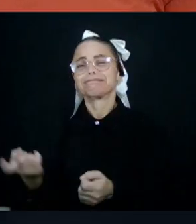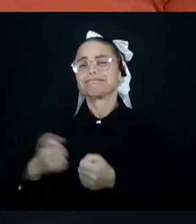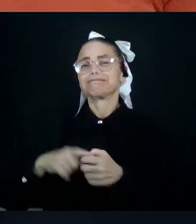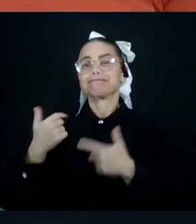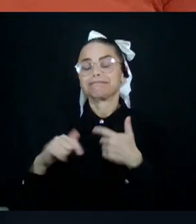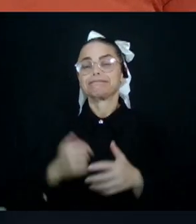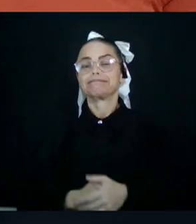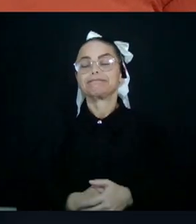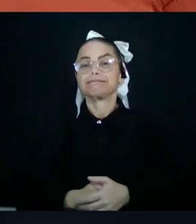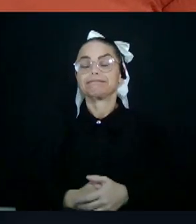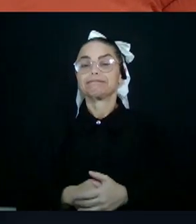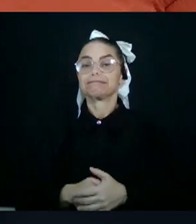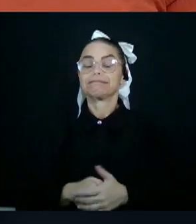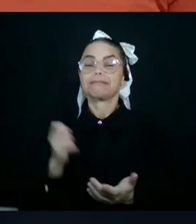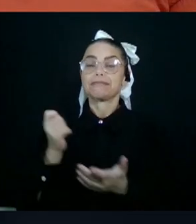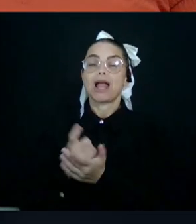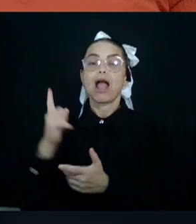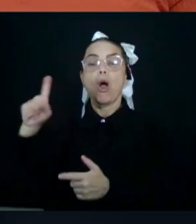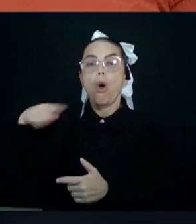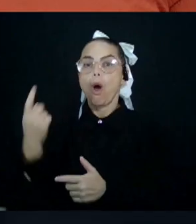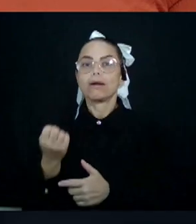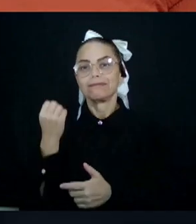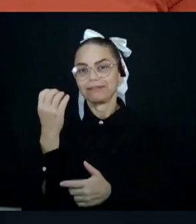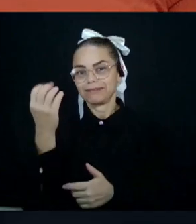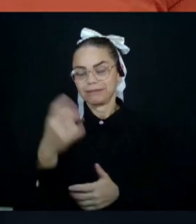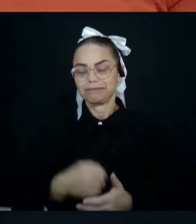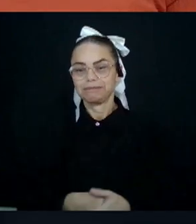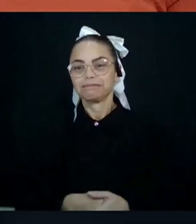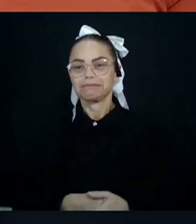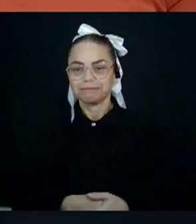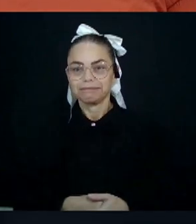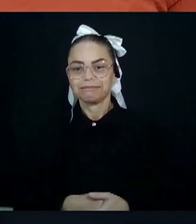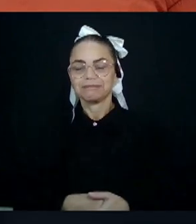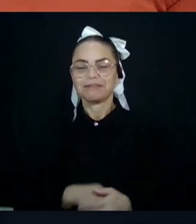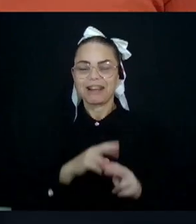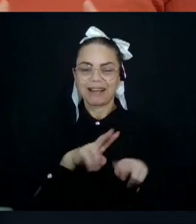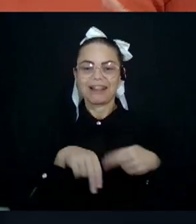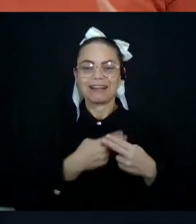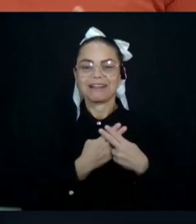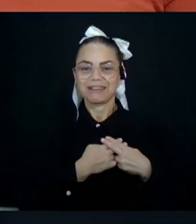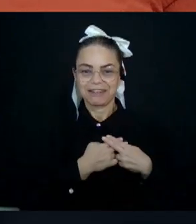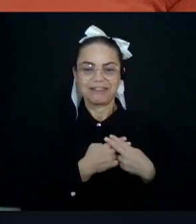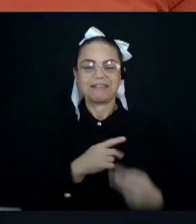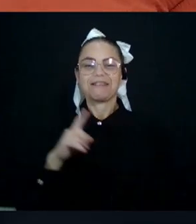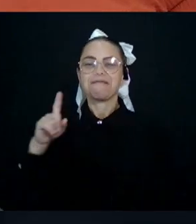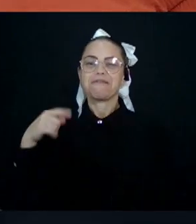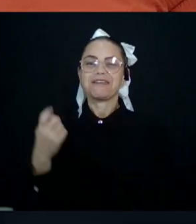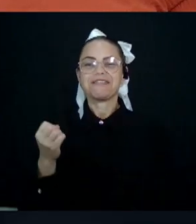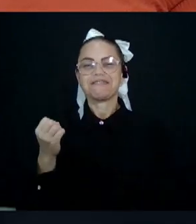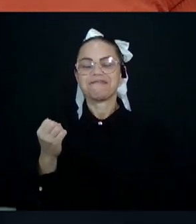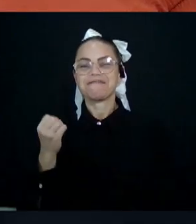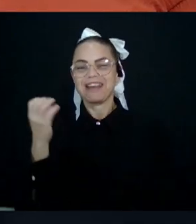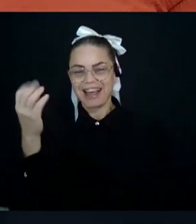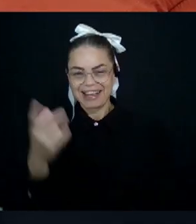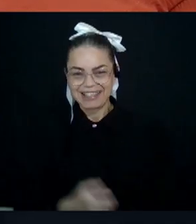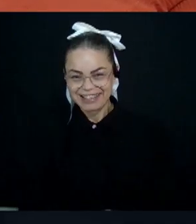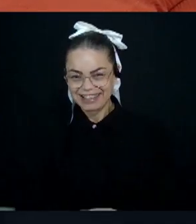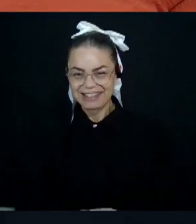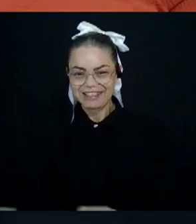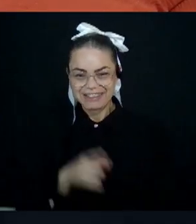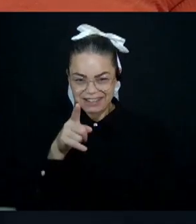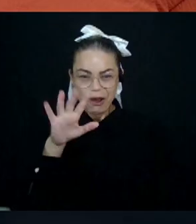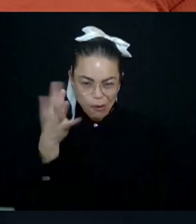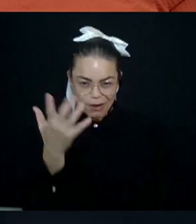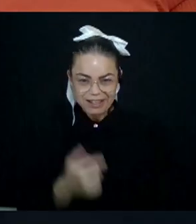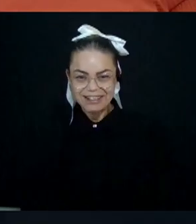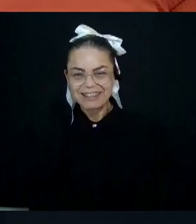outra viagem daqui a pouco, né? Mas esse luto pós-viagem já aconteceu contigo em algum momento? Sim, o